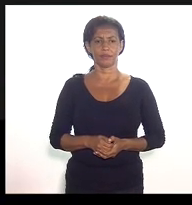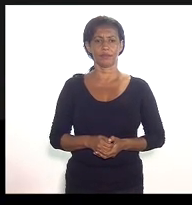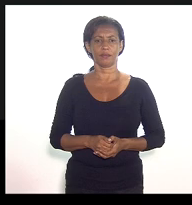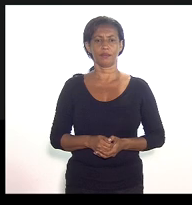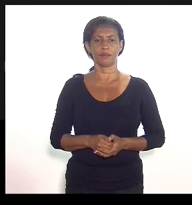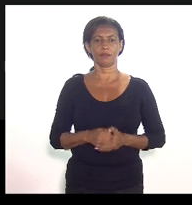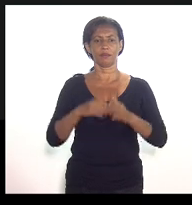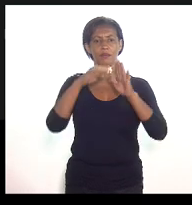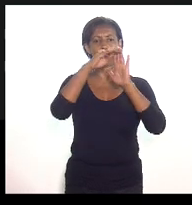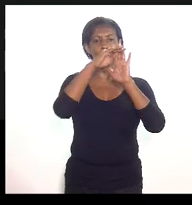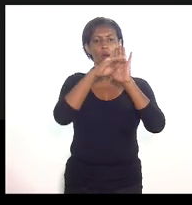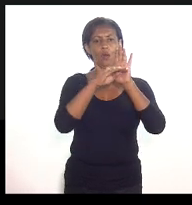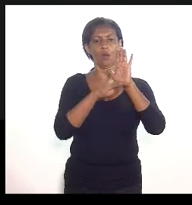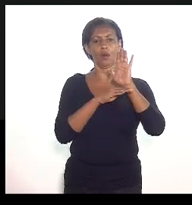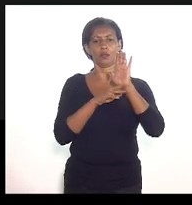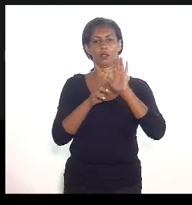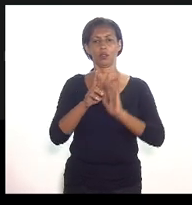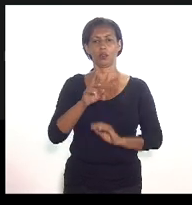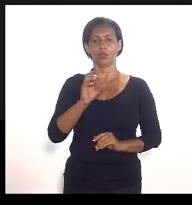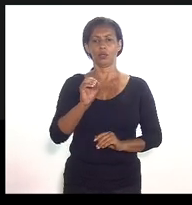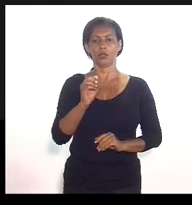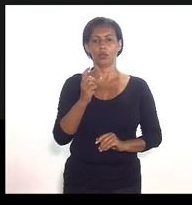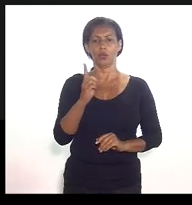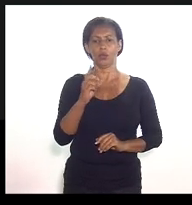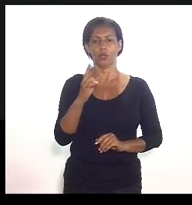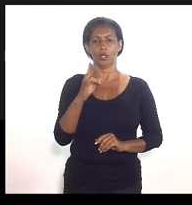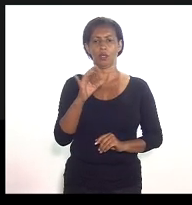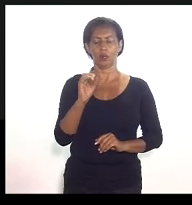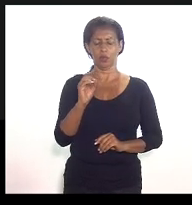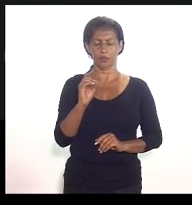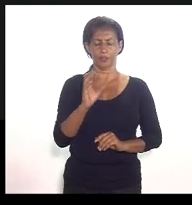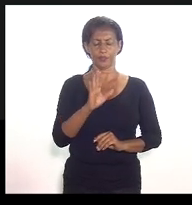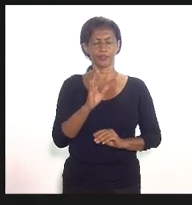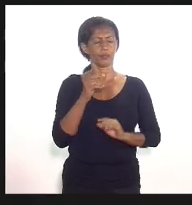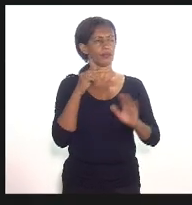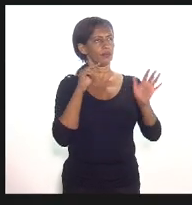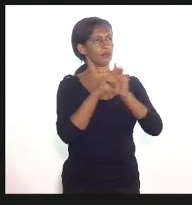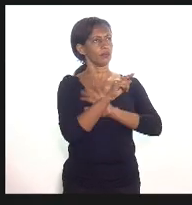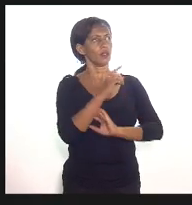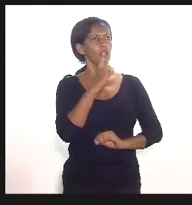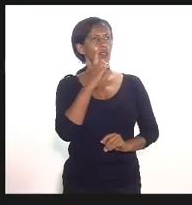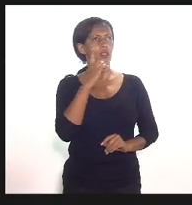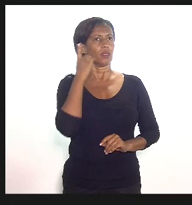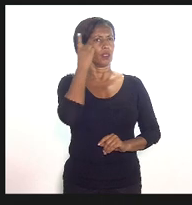Questão de ordem, deputado Rodrigo Amorim. Deputado Luiz Paulo. Oi. Eu